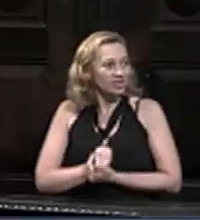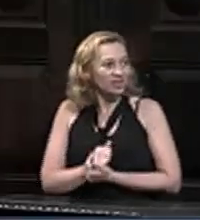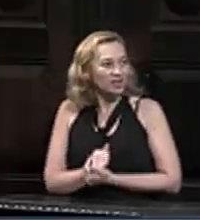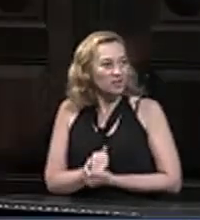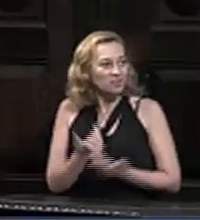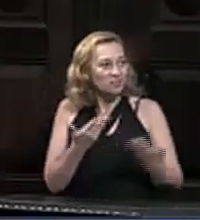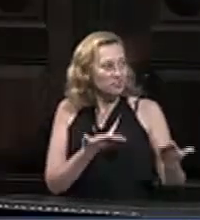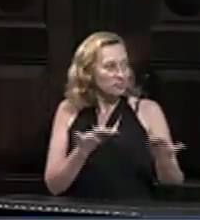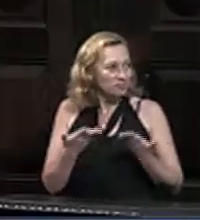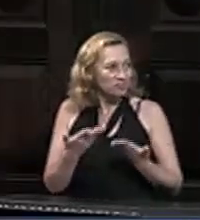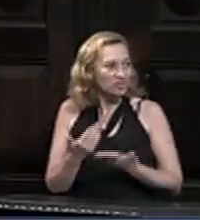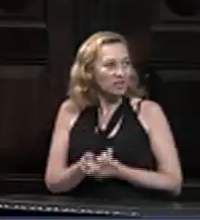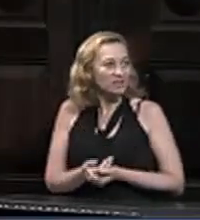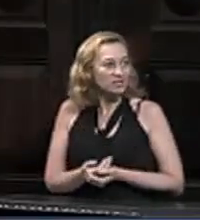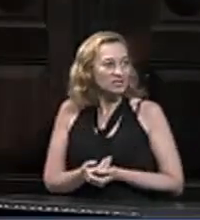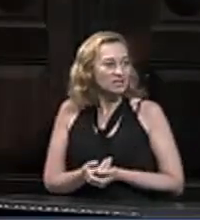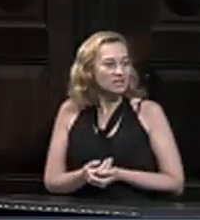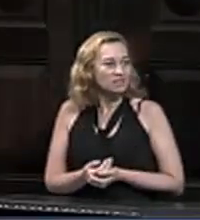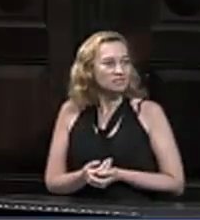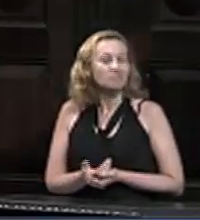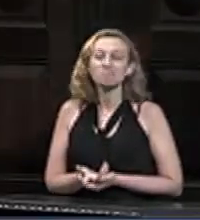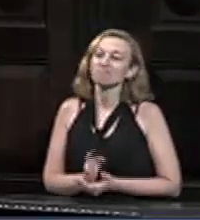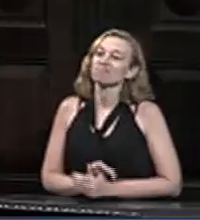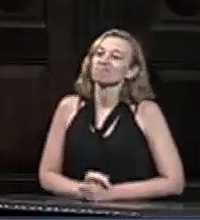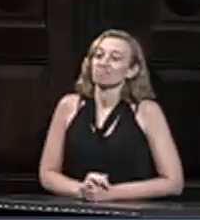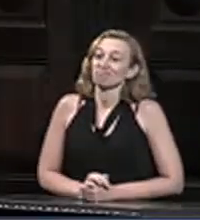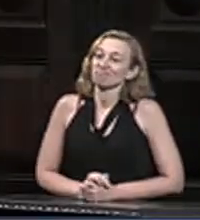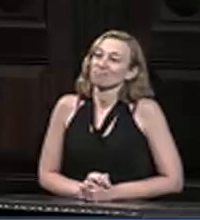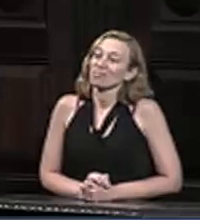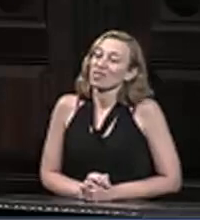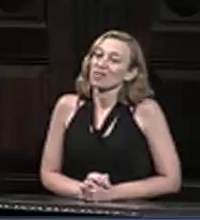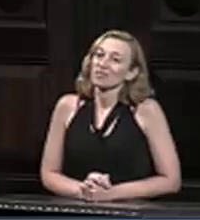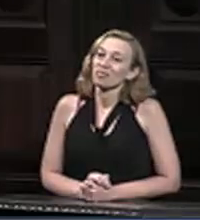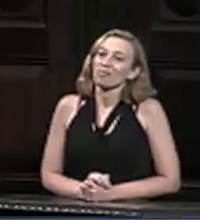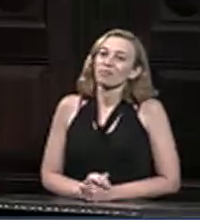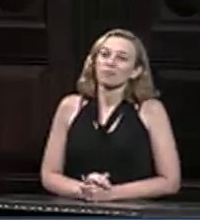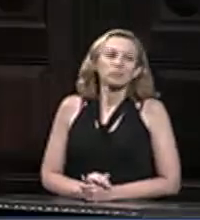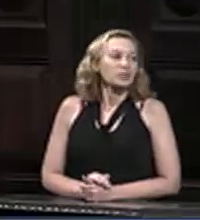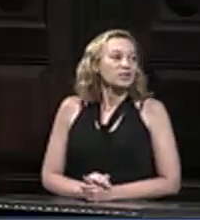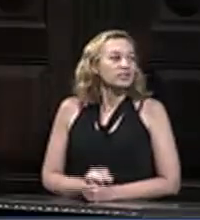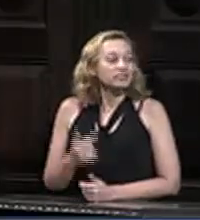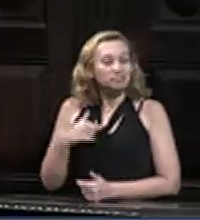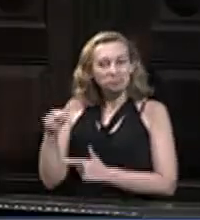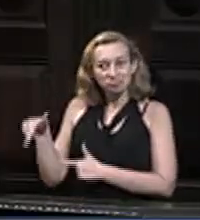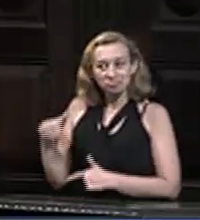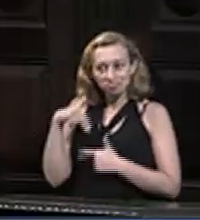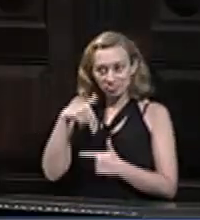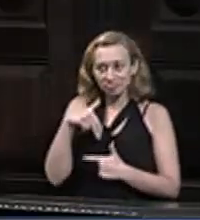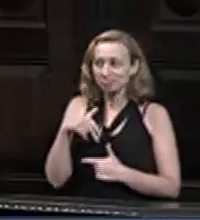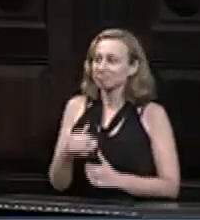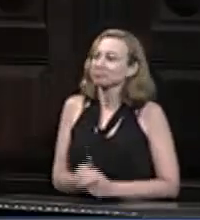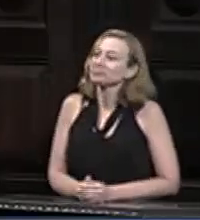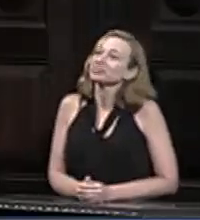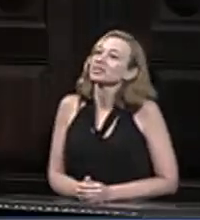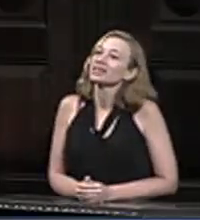contamina com esse mesmo vigor. Obrigado. Mas eu venho a esta tribuna, senhor presidente,